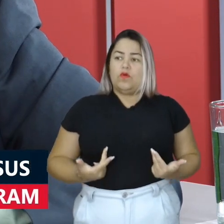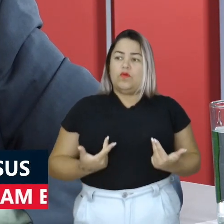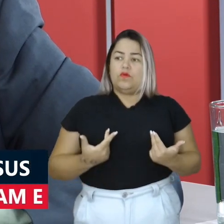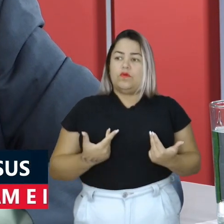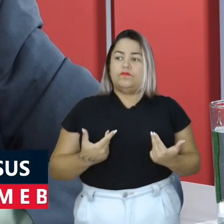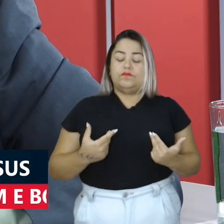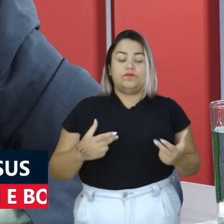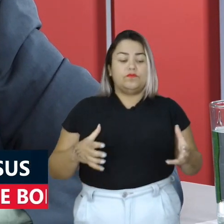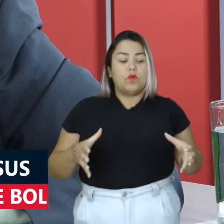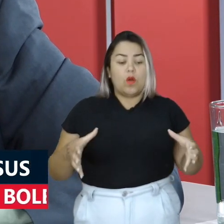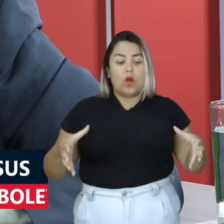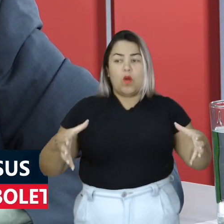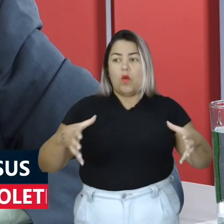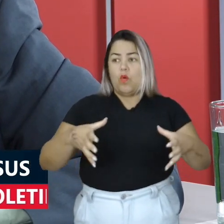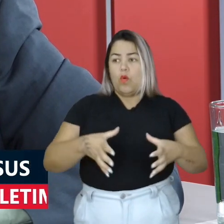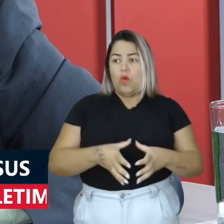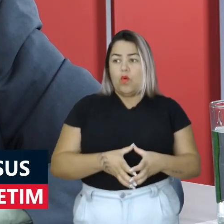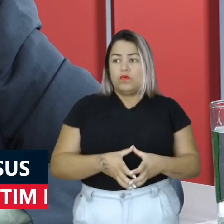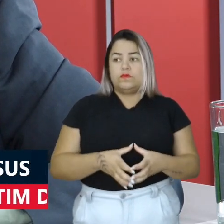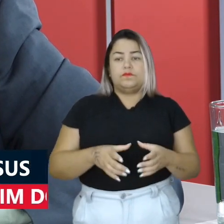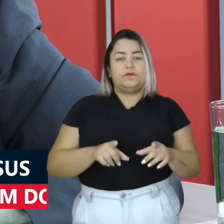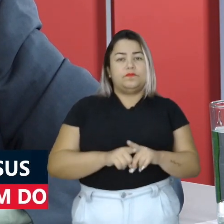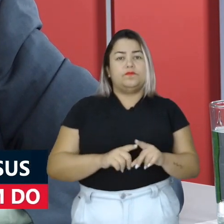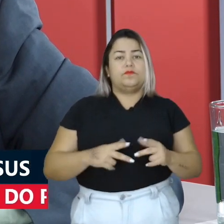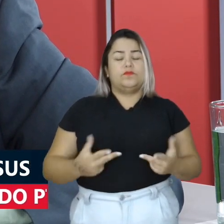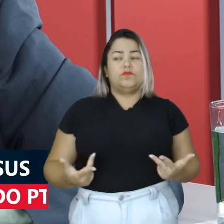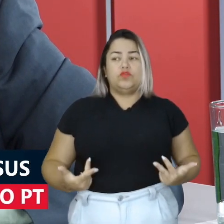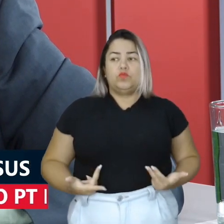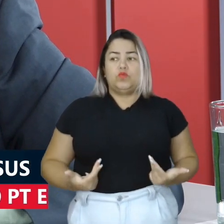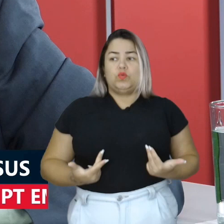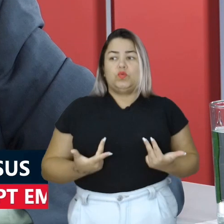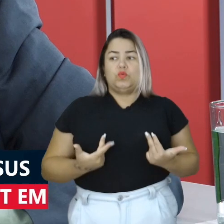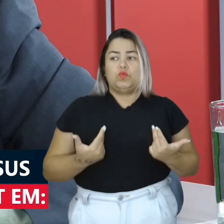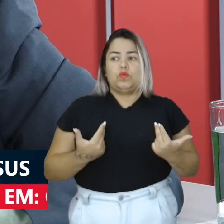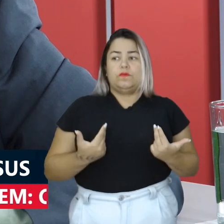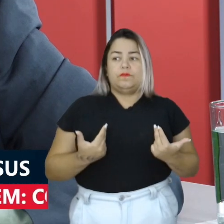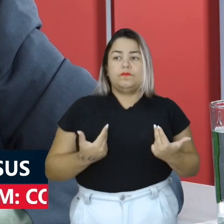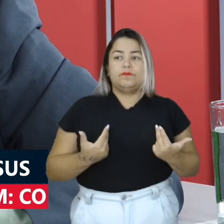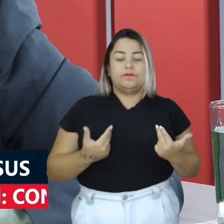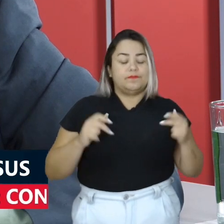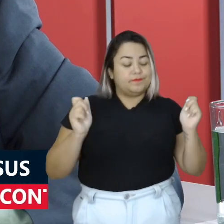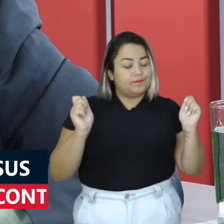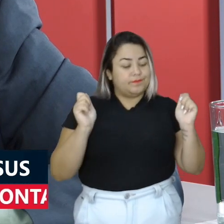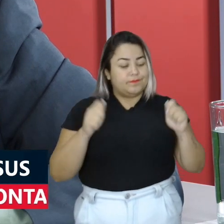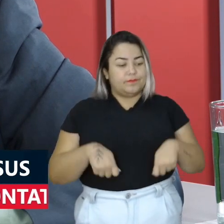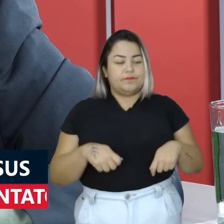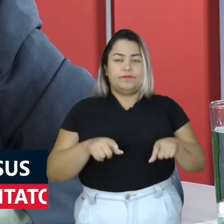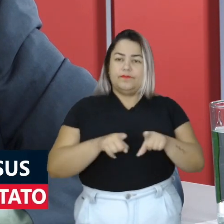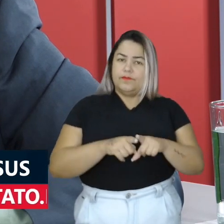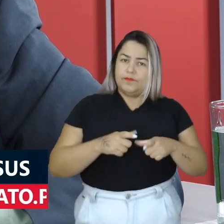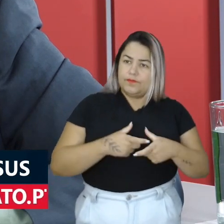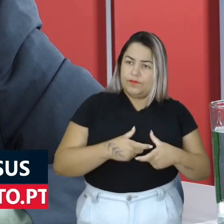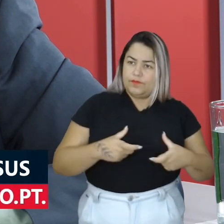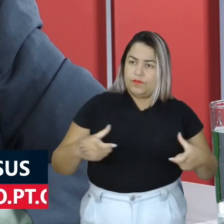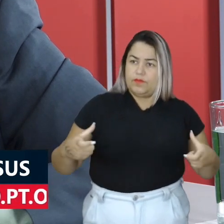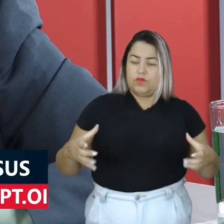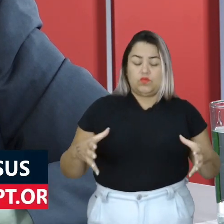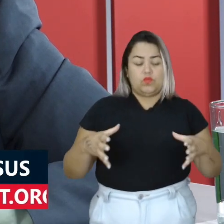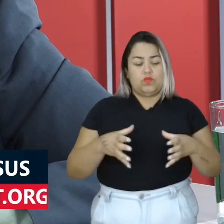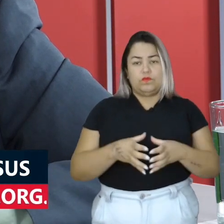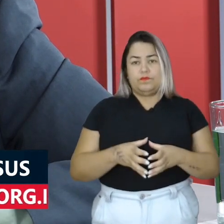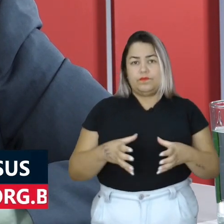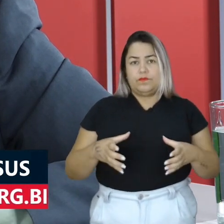mutirão para um conjunto de procedimentos cirúrgicos, né? Mas nós precisamos aumentar a rede, precisamos